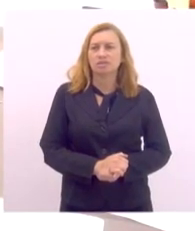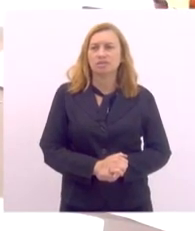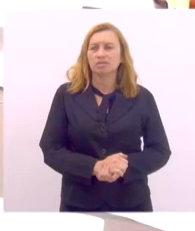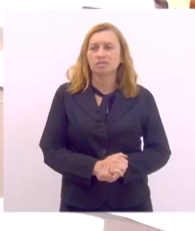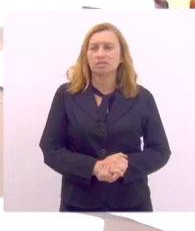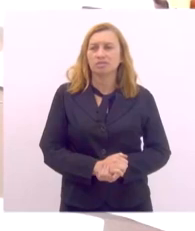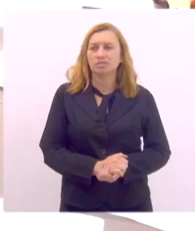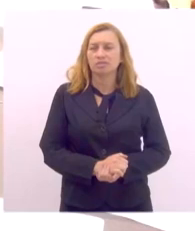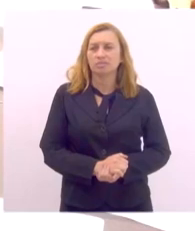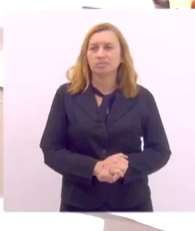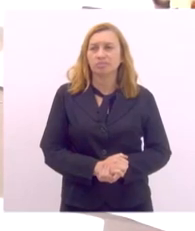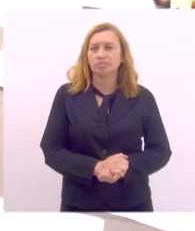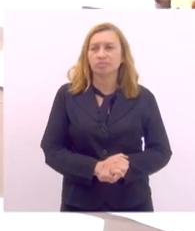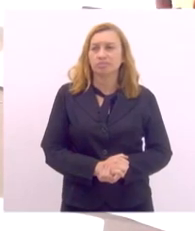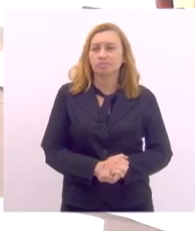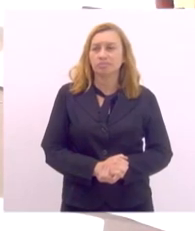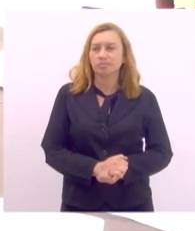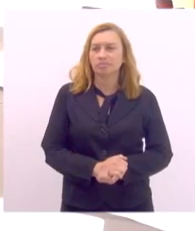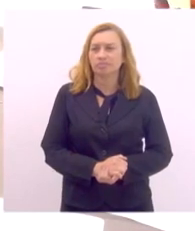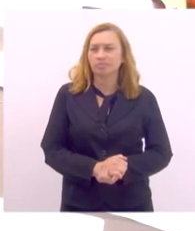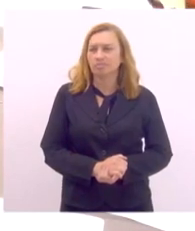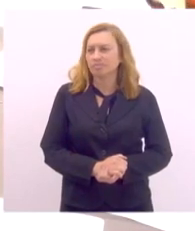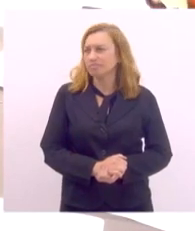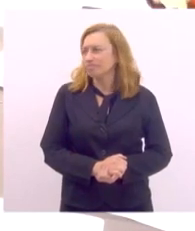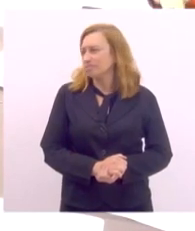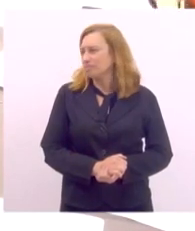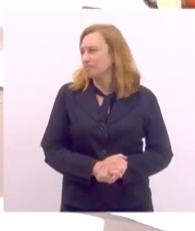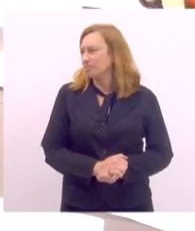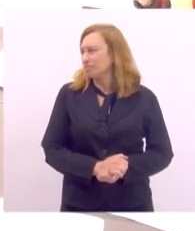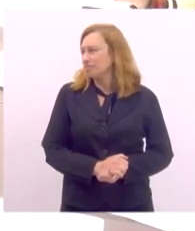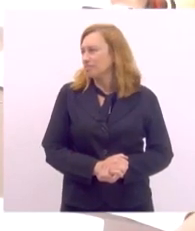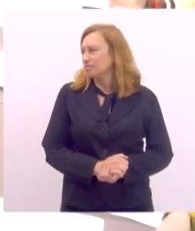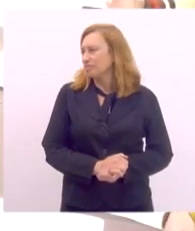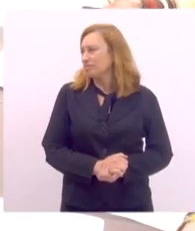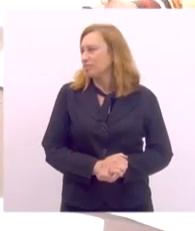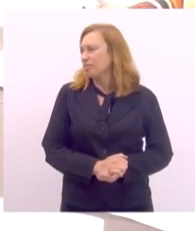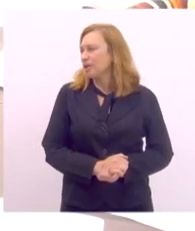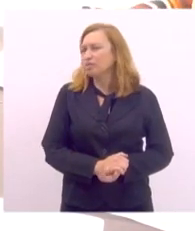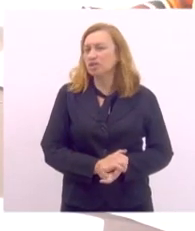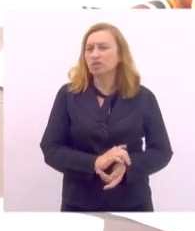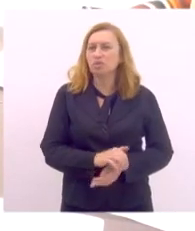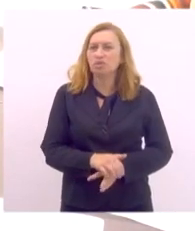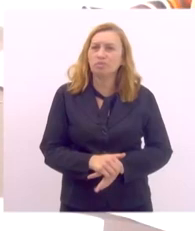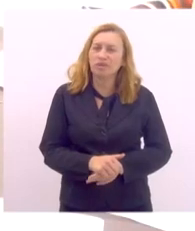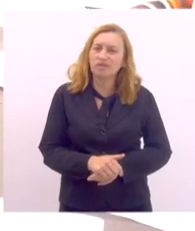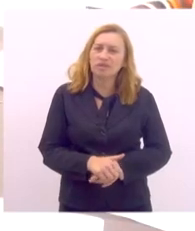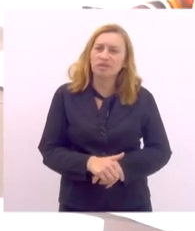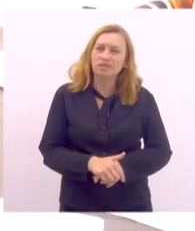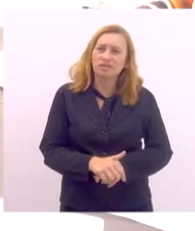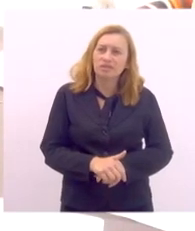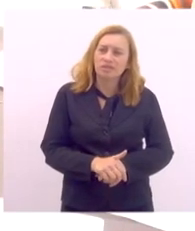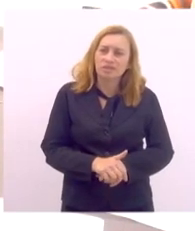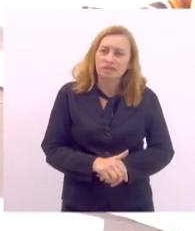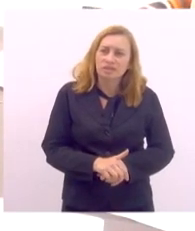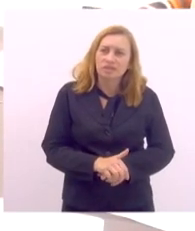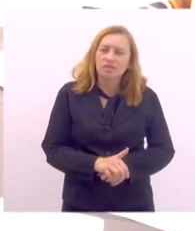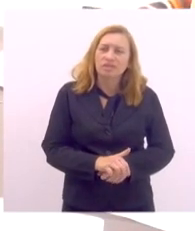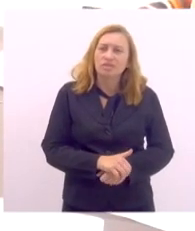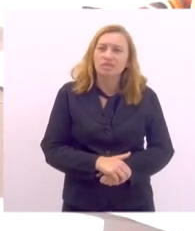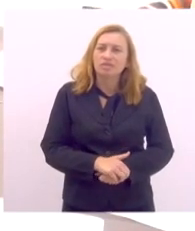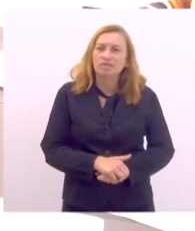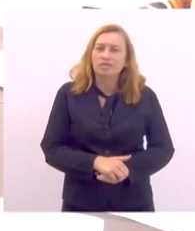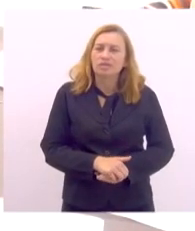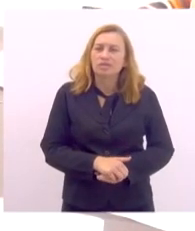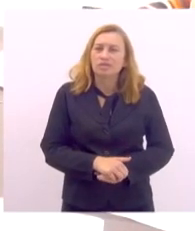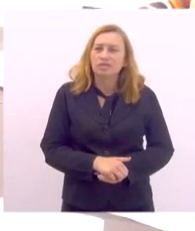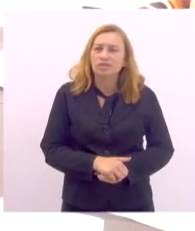13º. Poder Executivo. Dispõe sobre a criação de carreira do Executivo Público no âmbito do Poder Estadual. Papapá. Vamos lá.